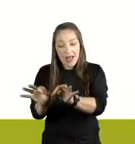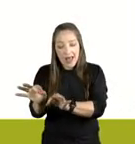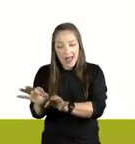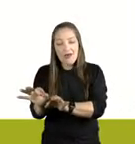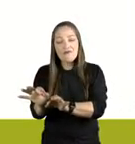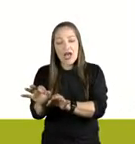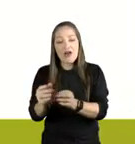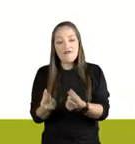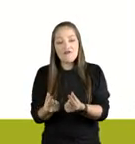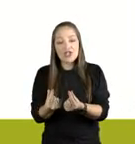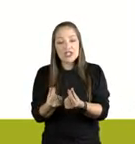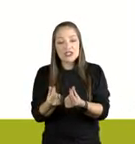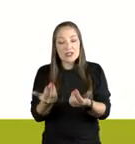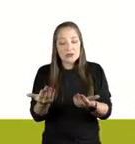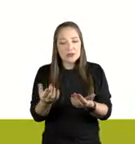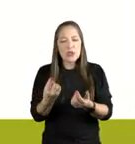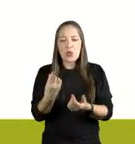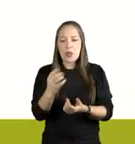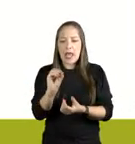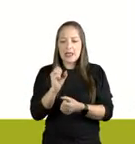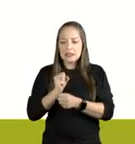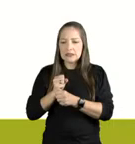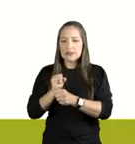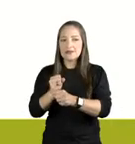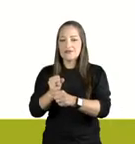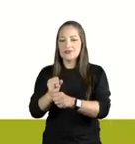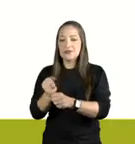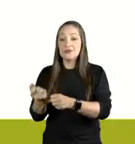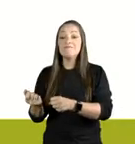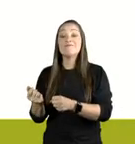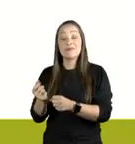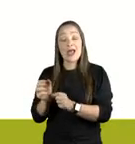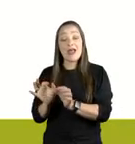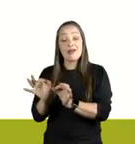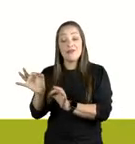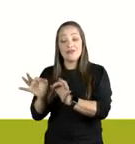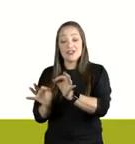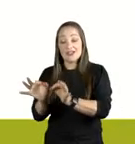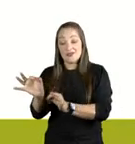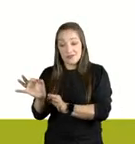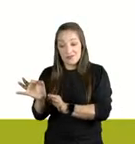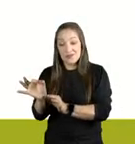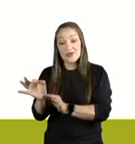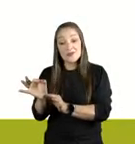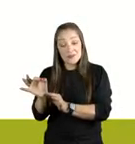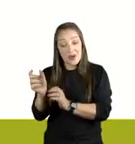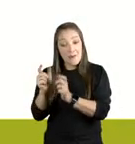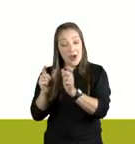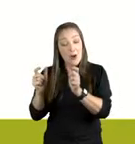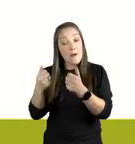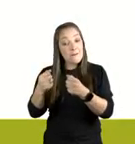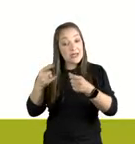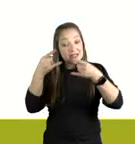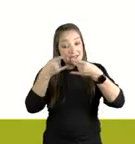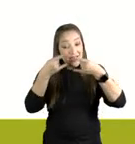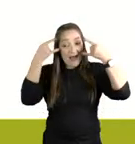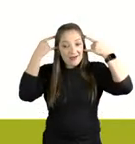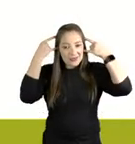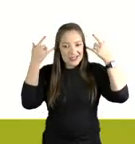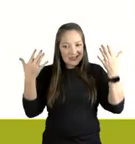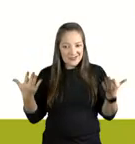10 anos são planos bem maiores, mas a gente também tem que ter um pouco de ambição, que é a próxima